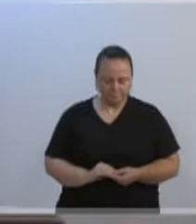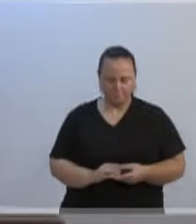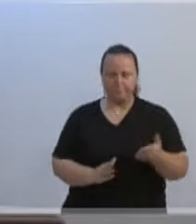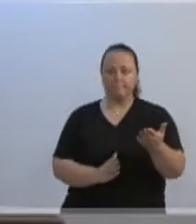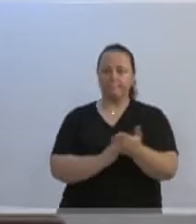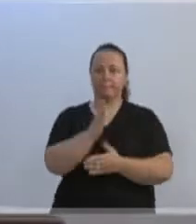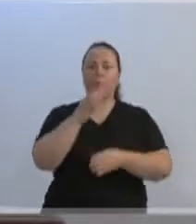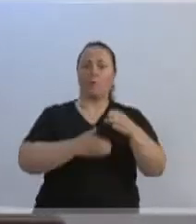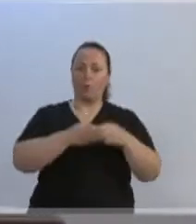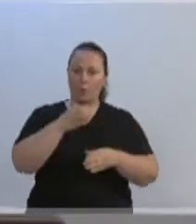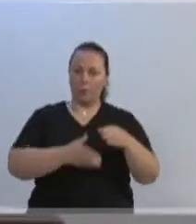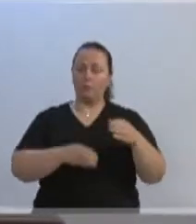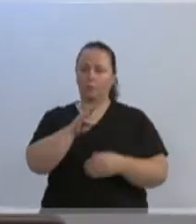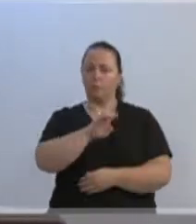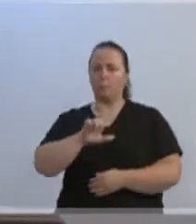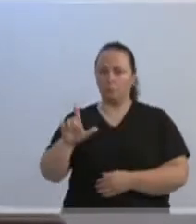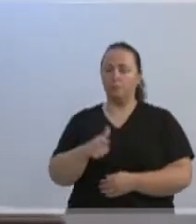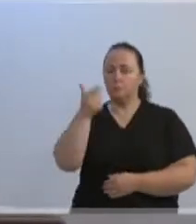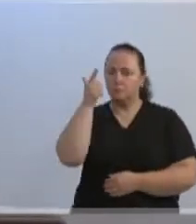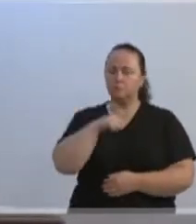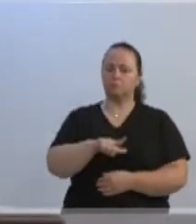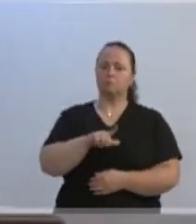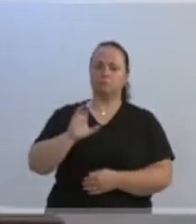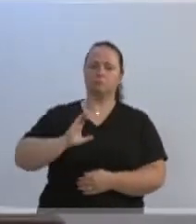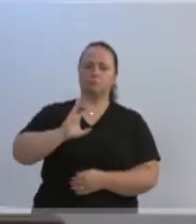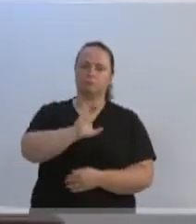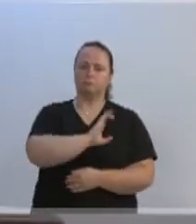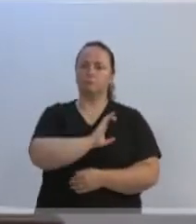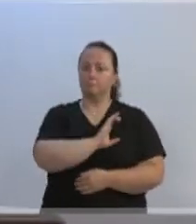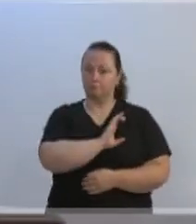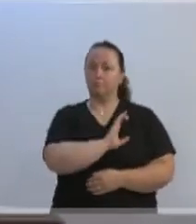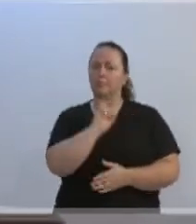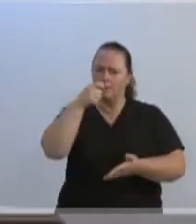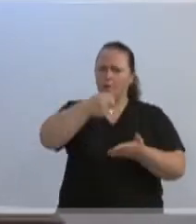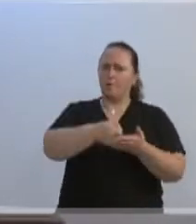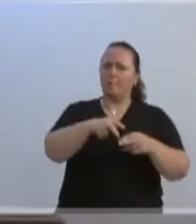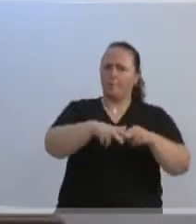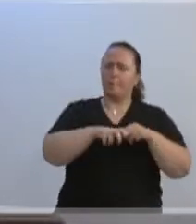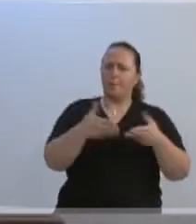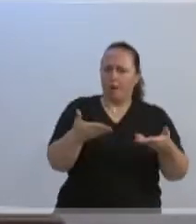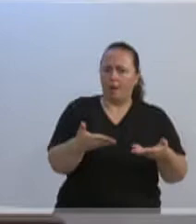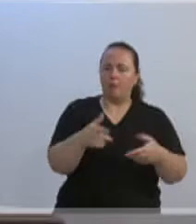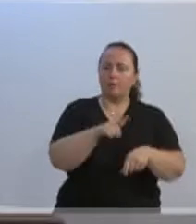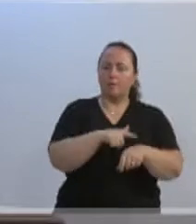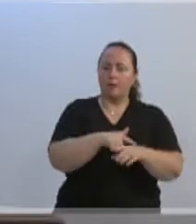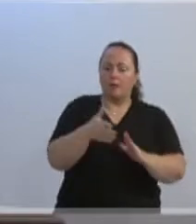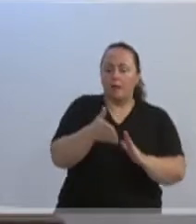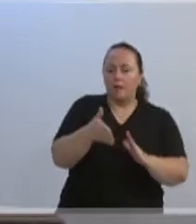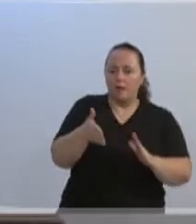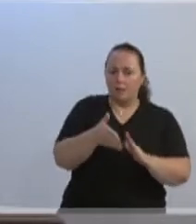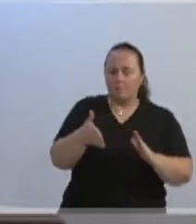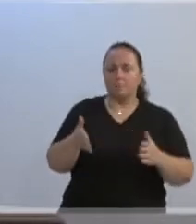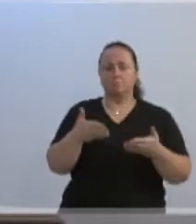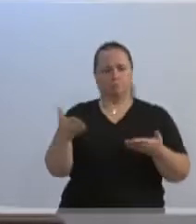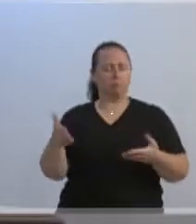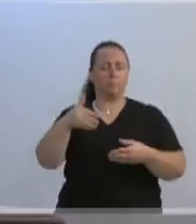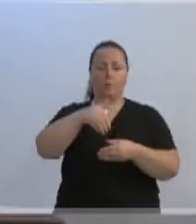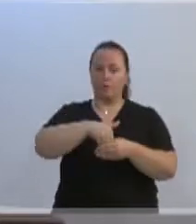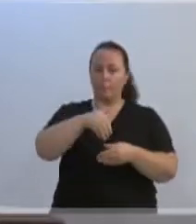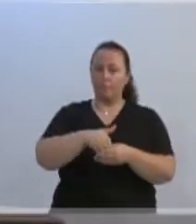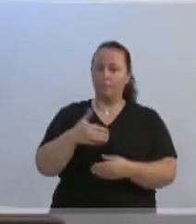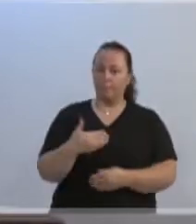se dá uma função a mais a eles e se paga por isso durante um tempo determinado então a votação aqui